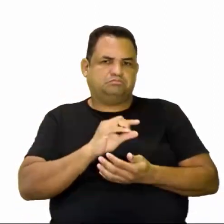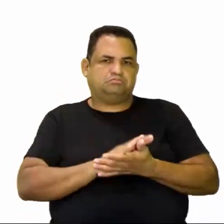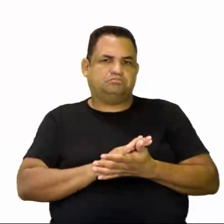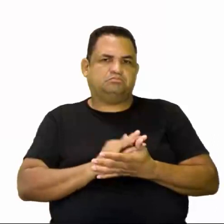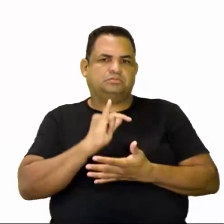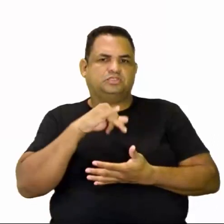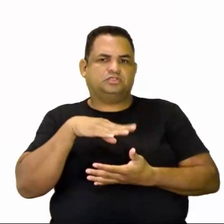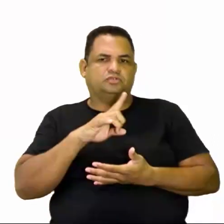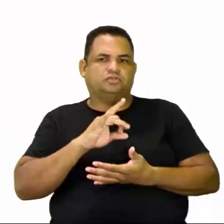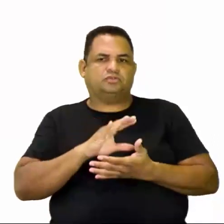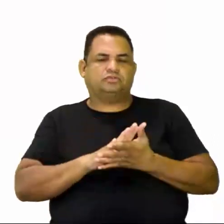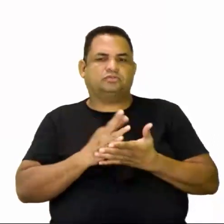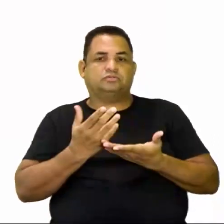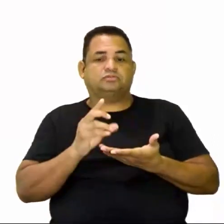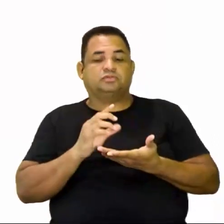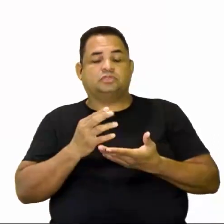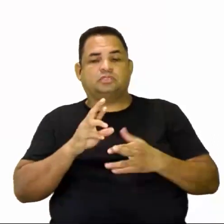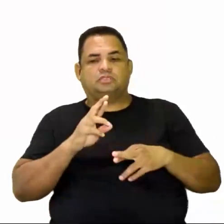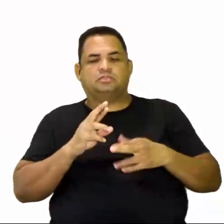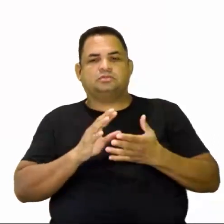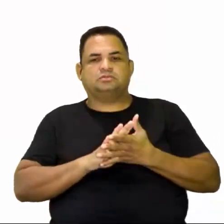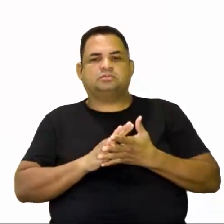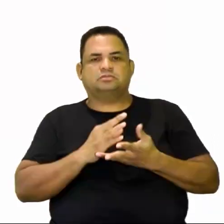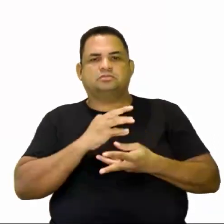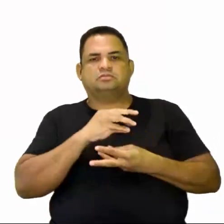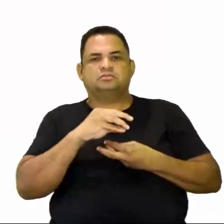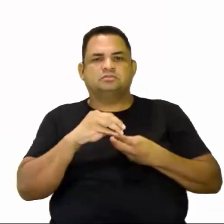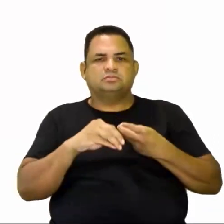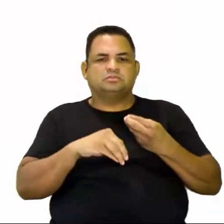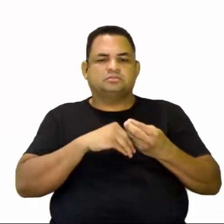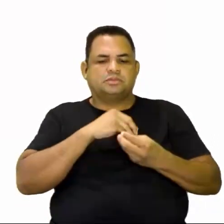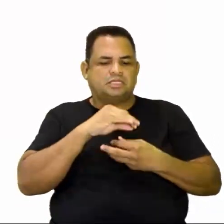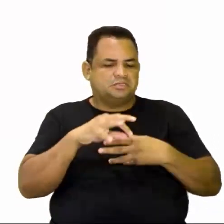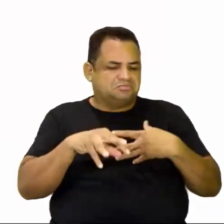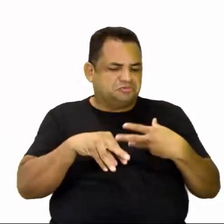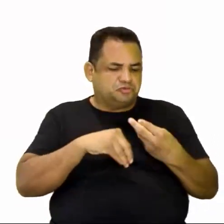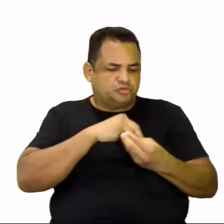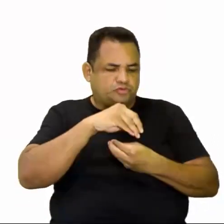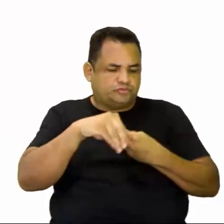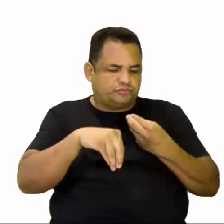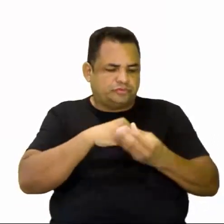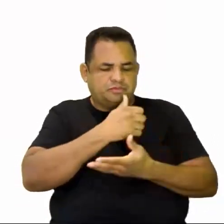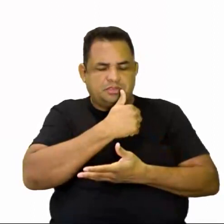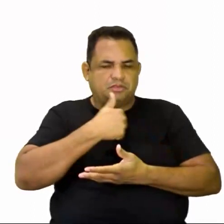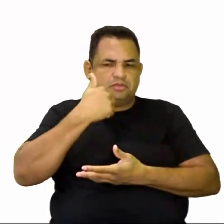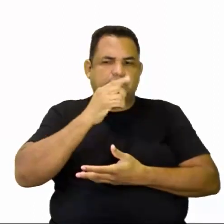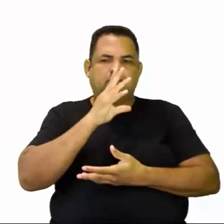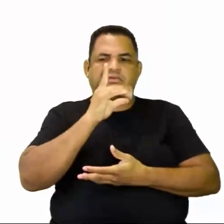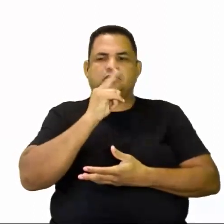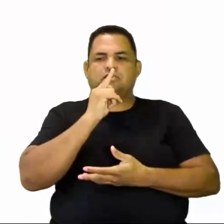que reagentes, quer dizer, deve ser mais solúvel, ele deve solubilizar mais, dissolver mais na água.